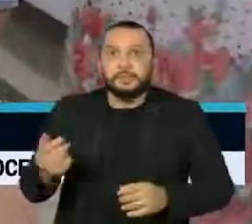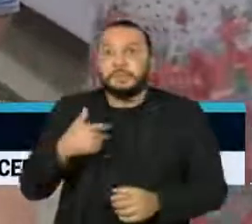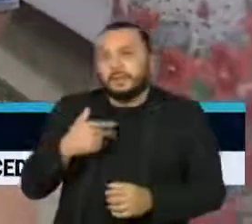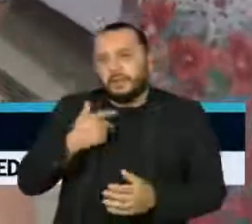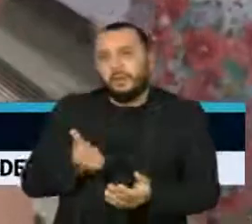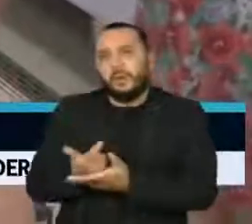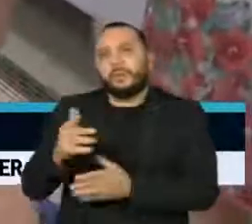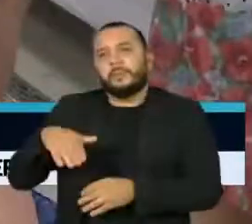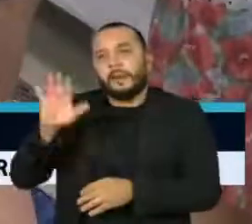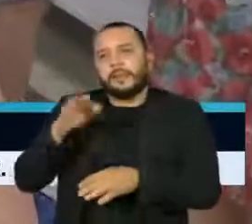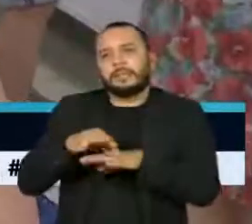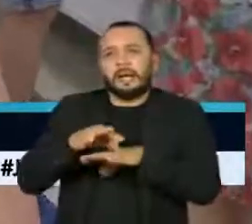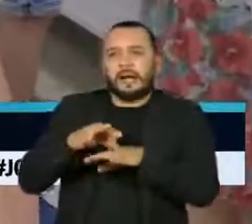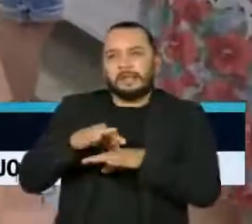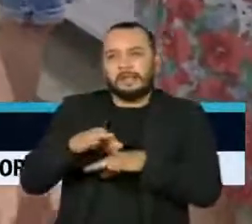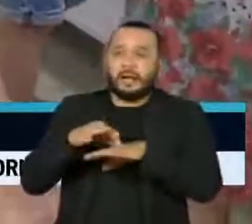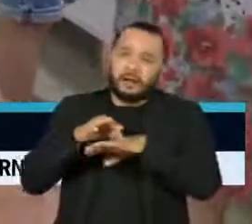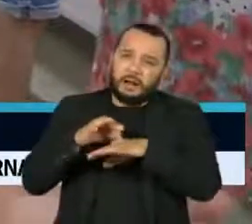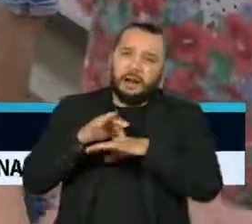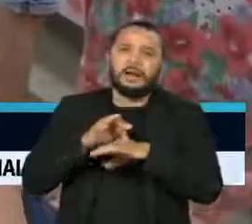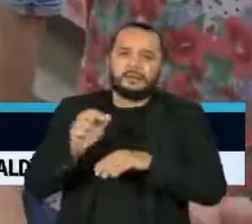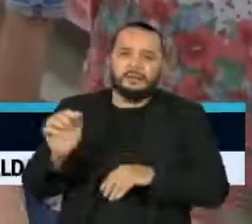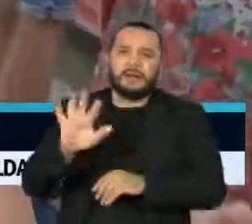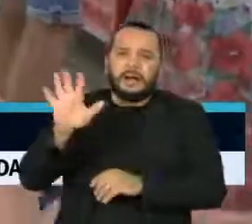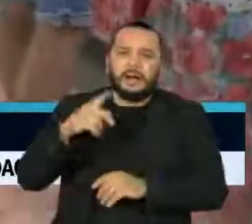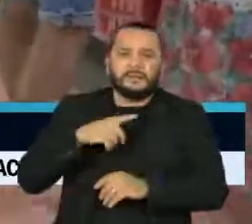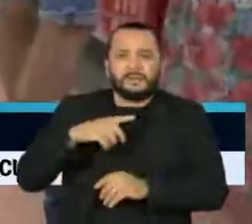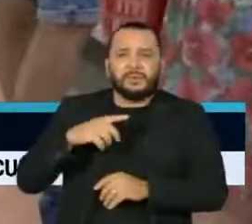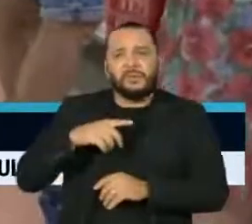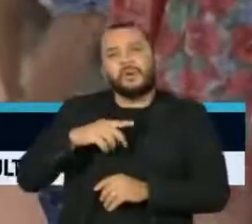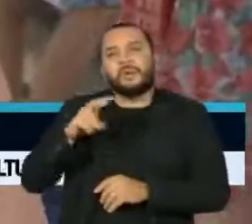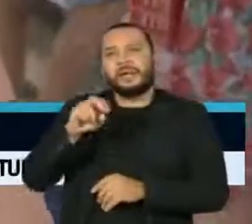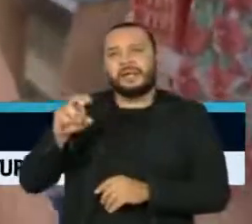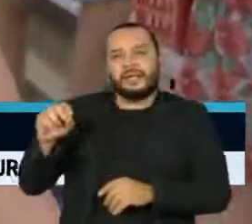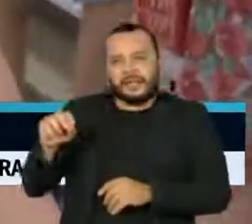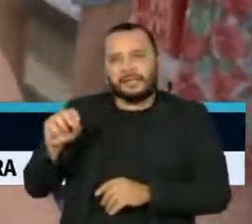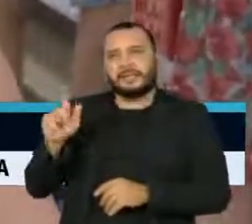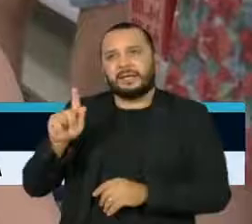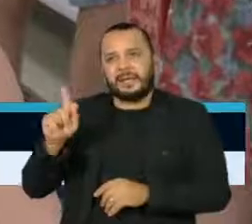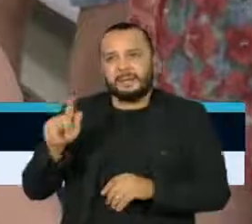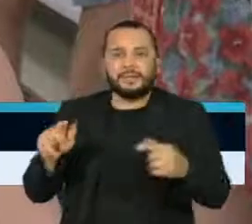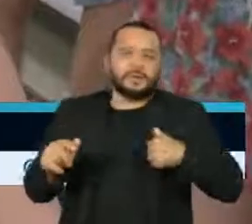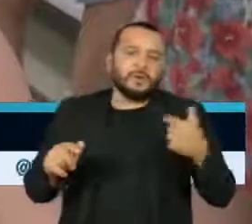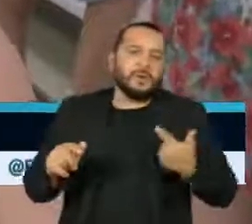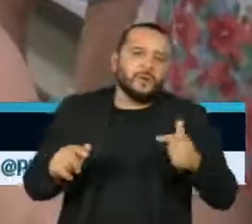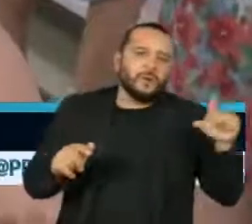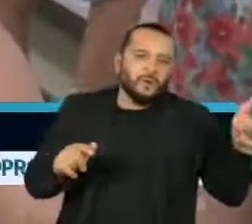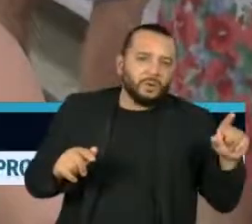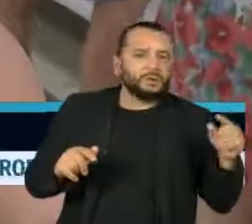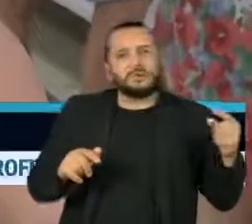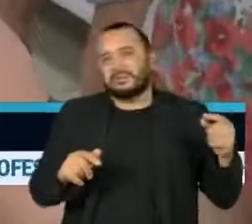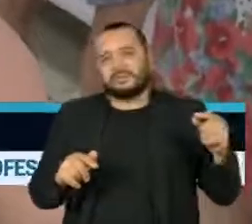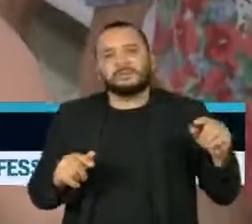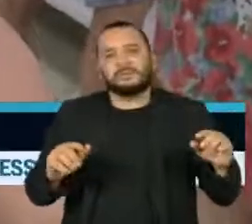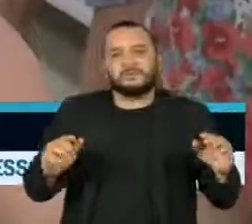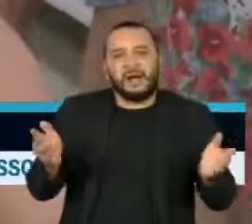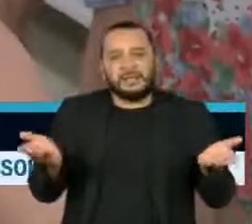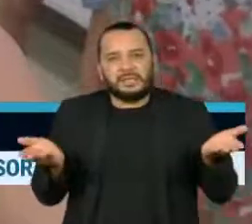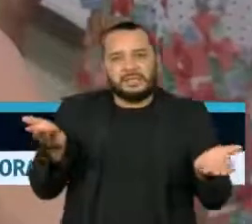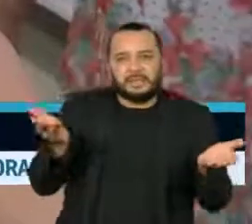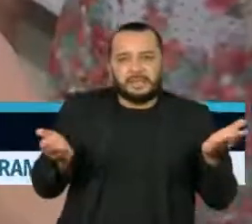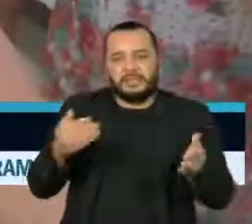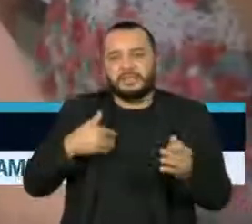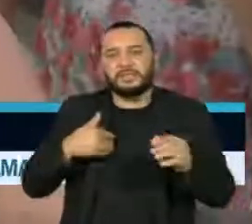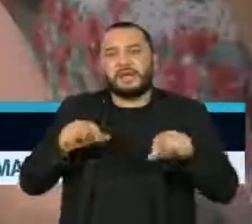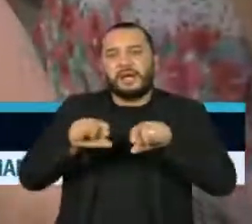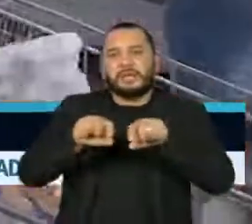a mistura, que é que nem a carne. A carne está um preço alto. Você compra meio quilo daqui de uma coisa, meio quilo de outra, um quilo de outra e vai equilibrando. Uma salsicha, uma